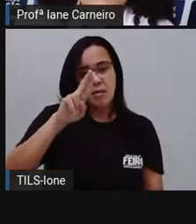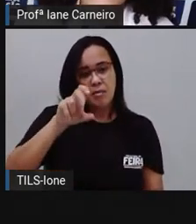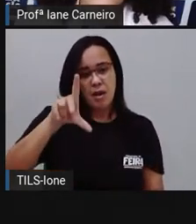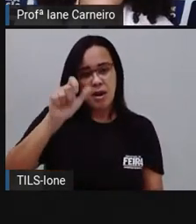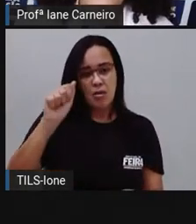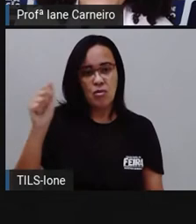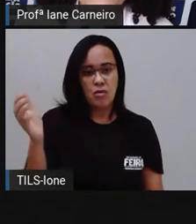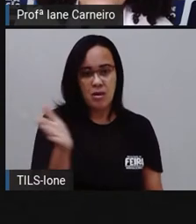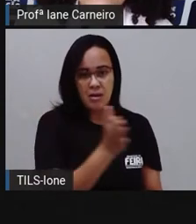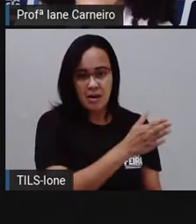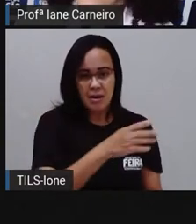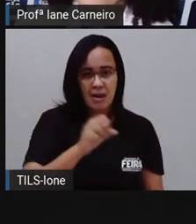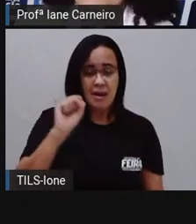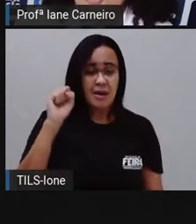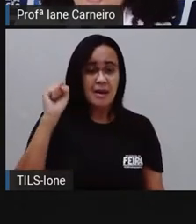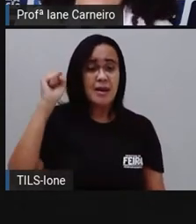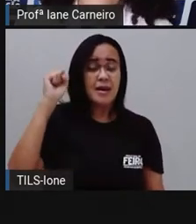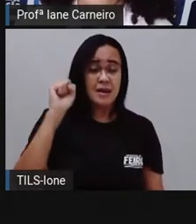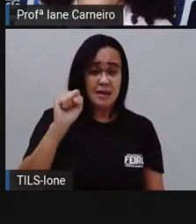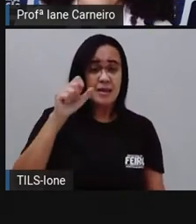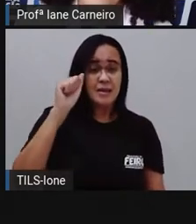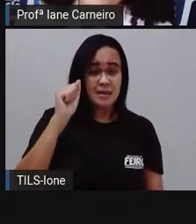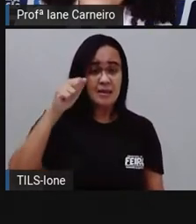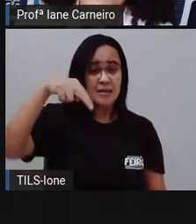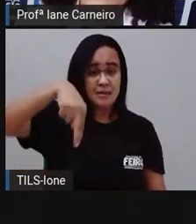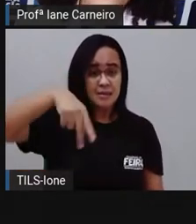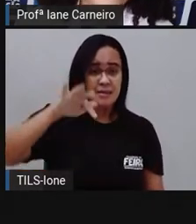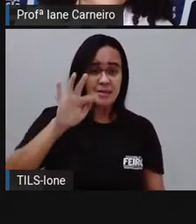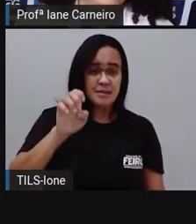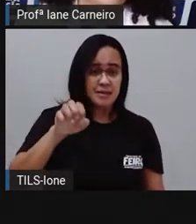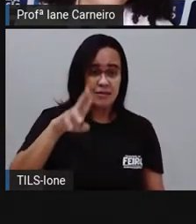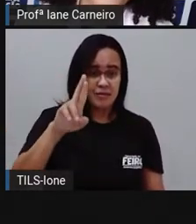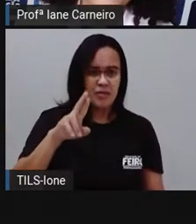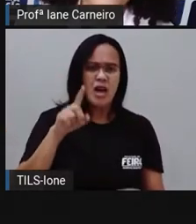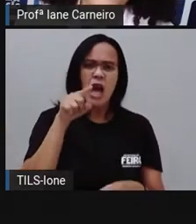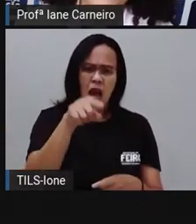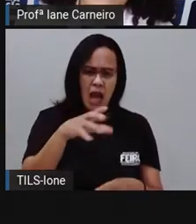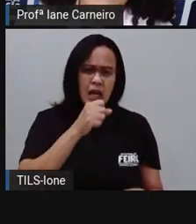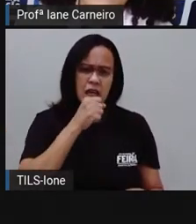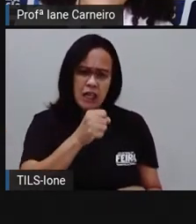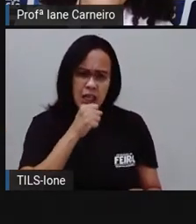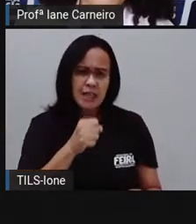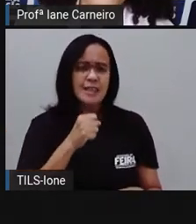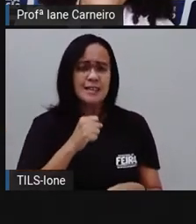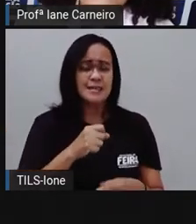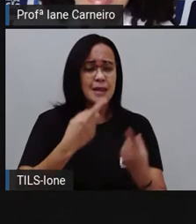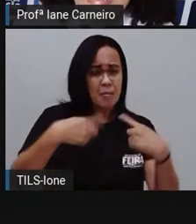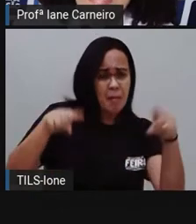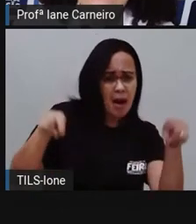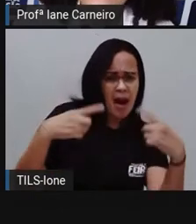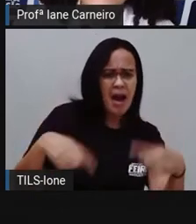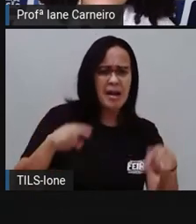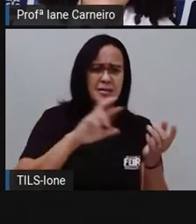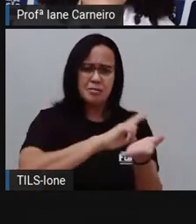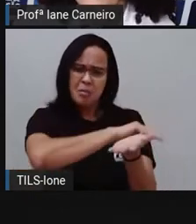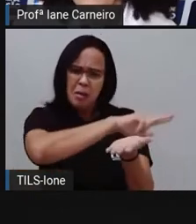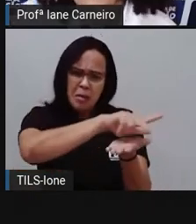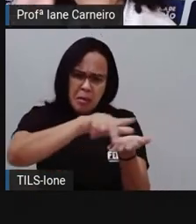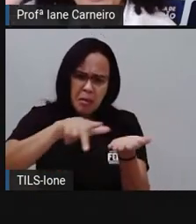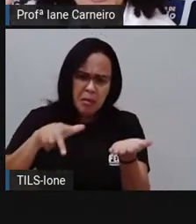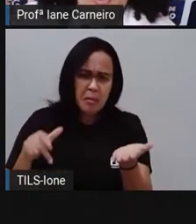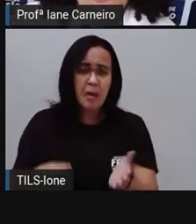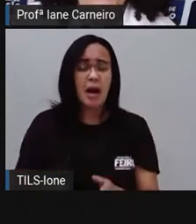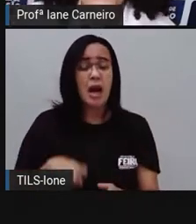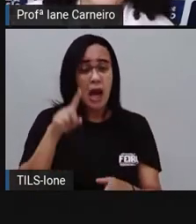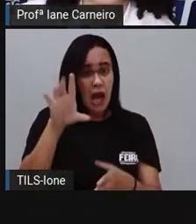compositora, instrumentista, ela toca também diversos instrumentos, violão, guitarra, né? E ela tem,